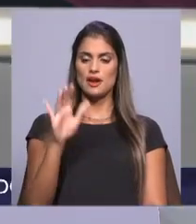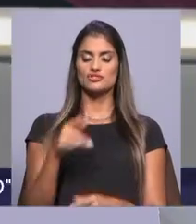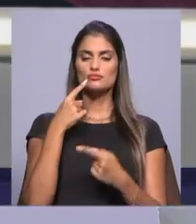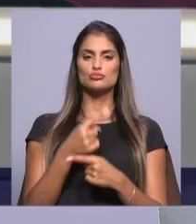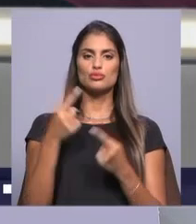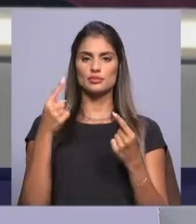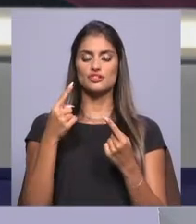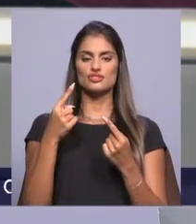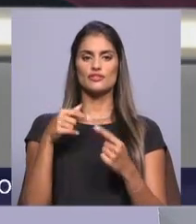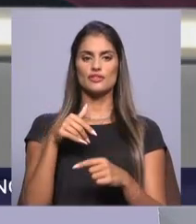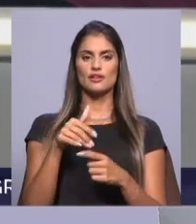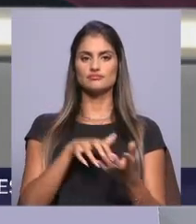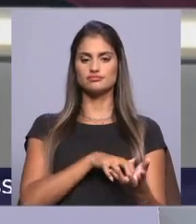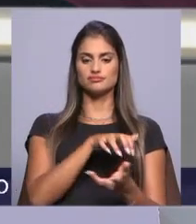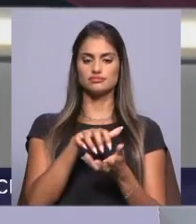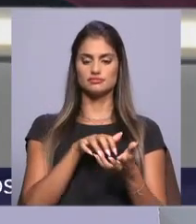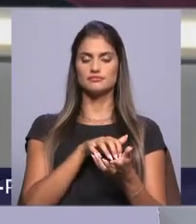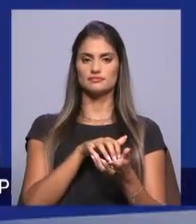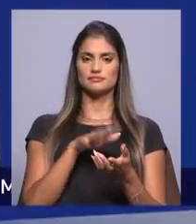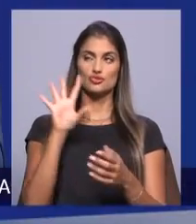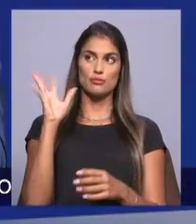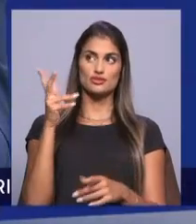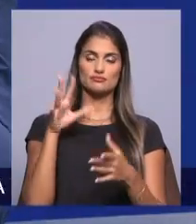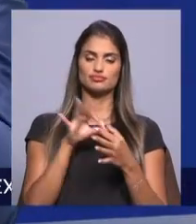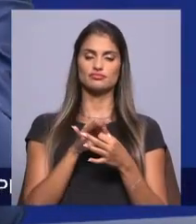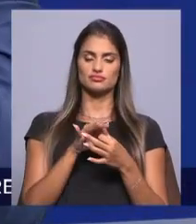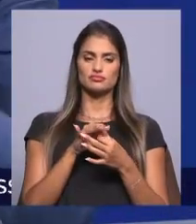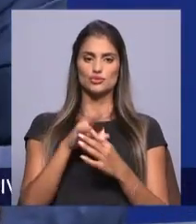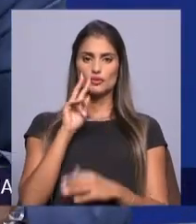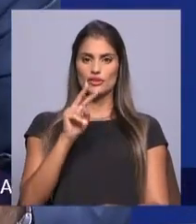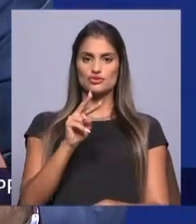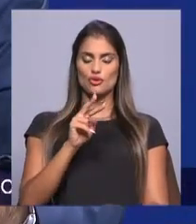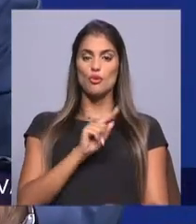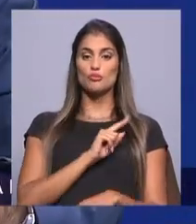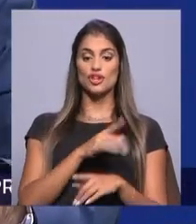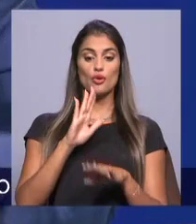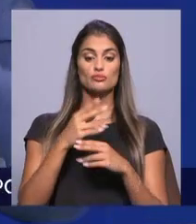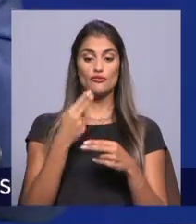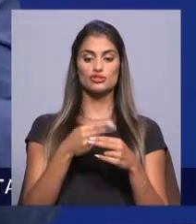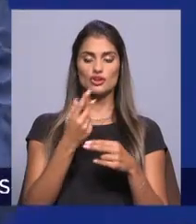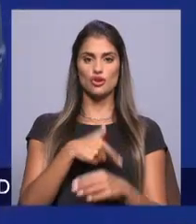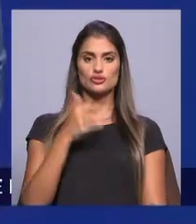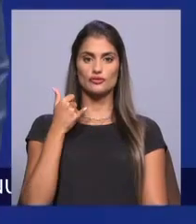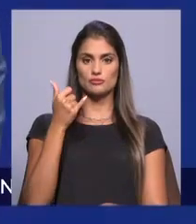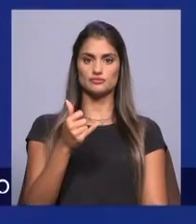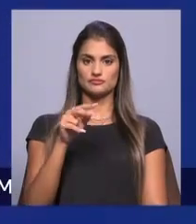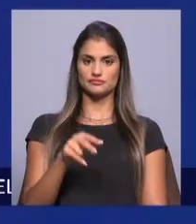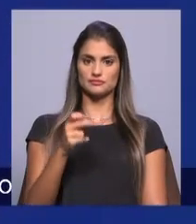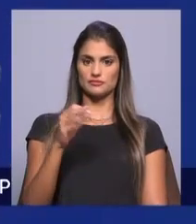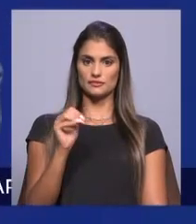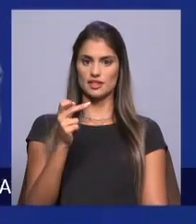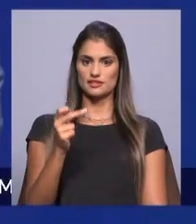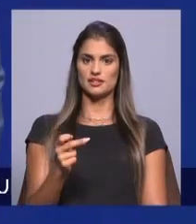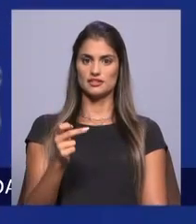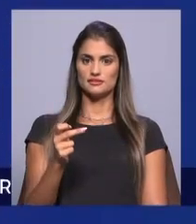públicas fazem prever uma revolução na astronomia. É verdade, e para tu veres o poder que tem a Última Fronteira. Nós telefonamos à NASA, à Agência